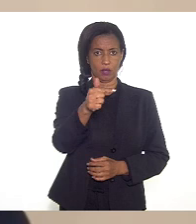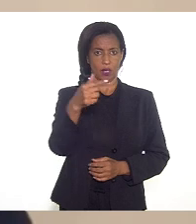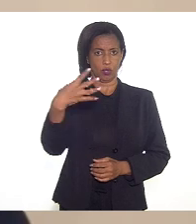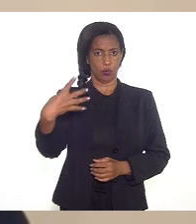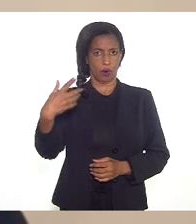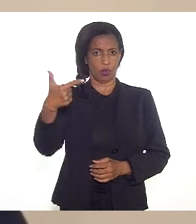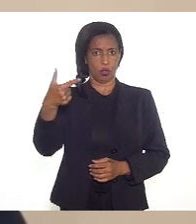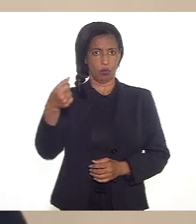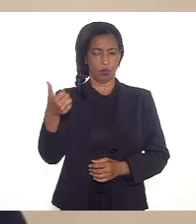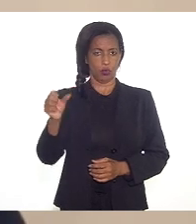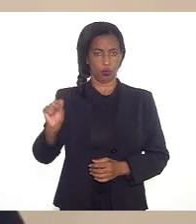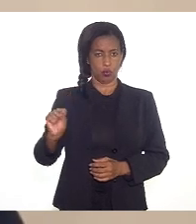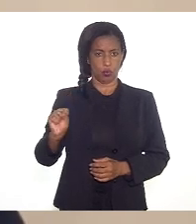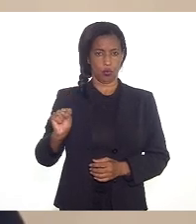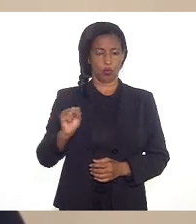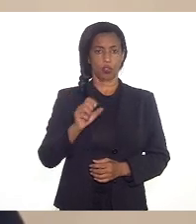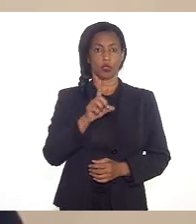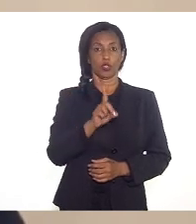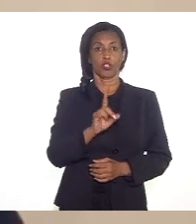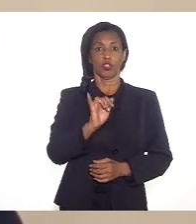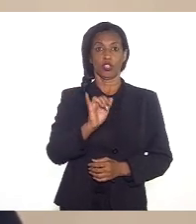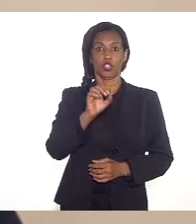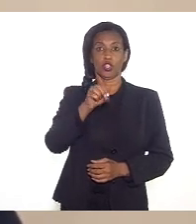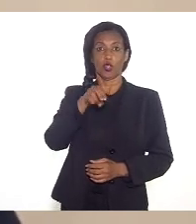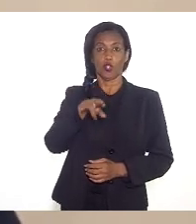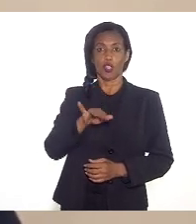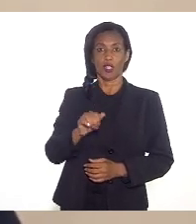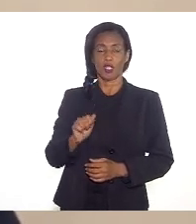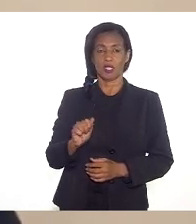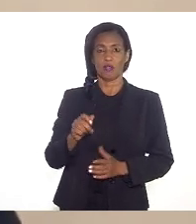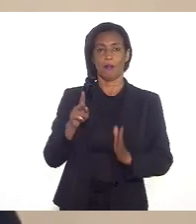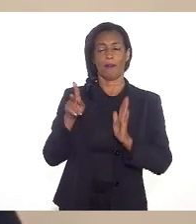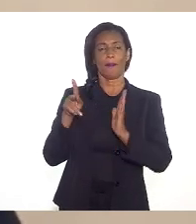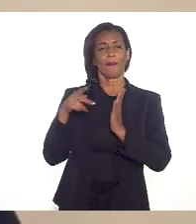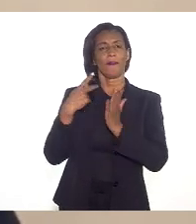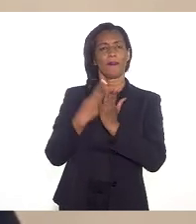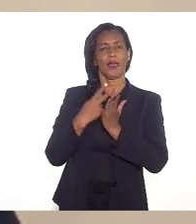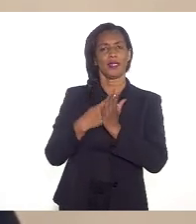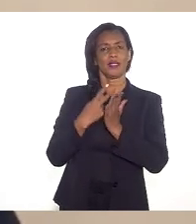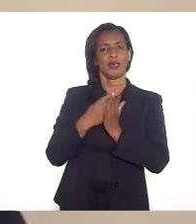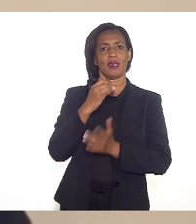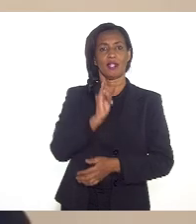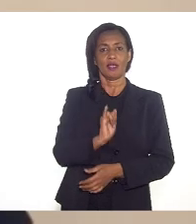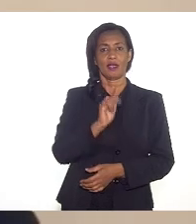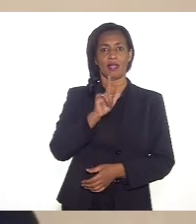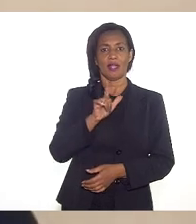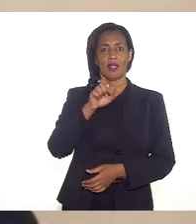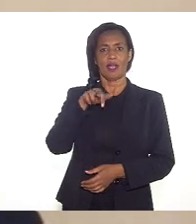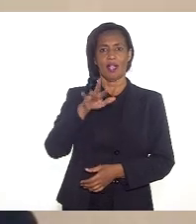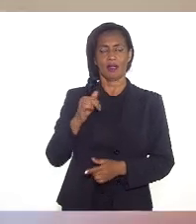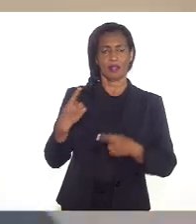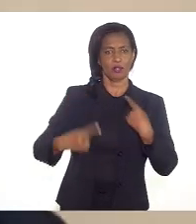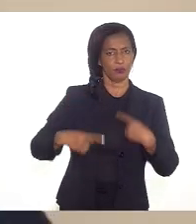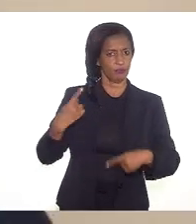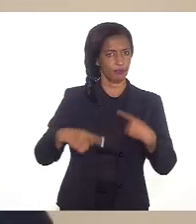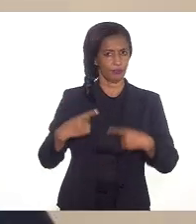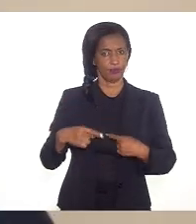18, autoria do deputado Dionísio Lins, parecer pela ilegalidade. Em